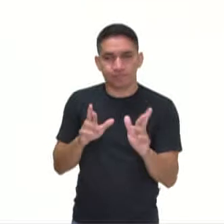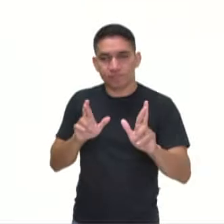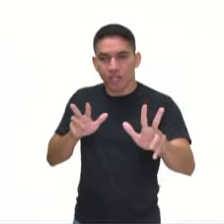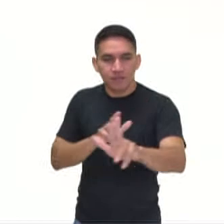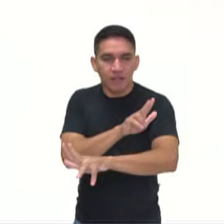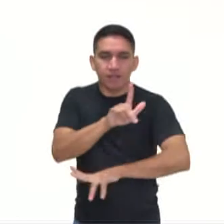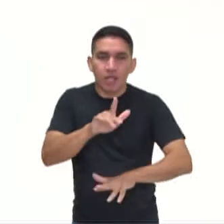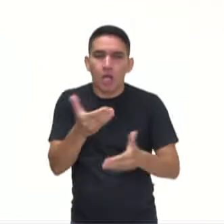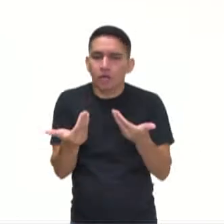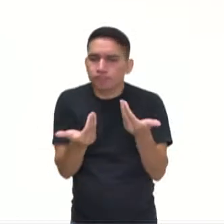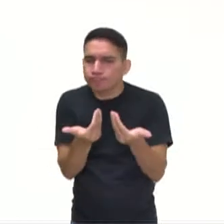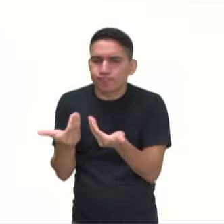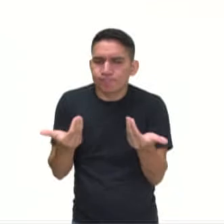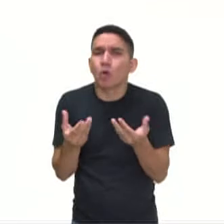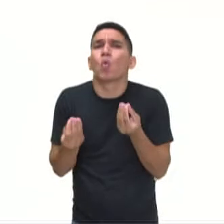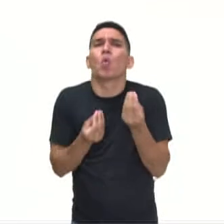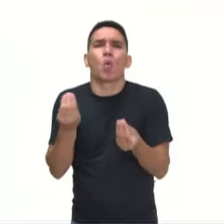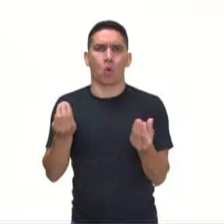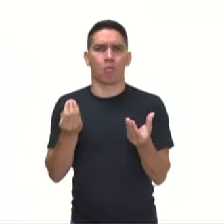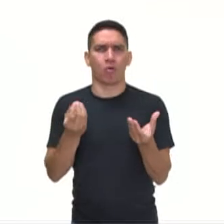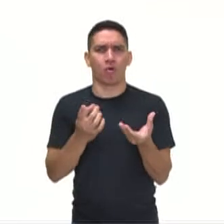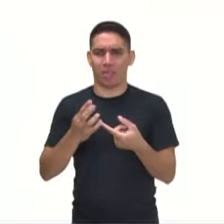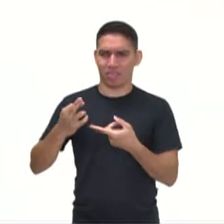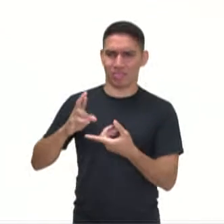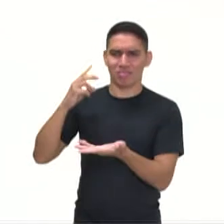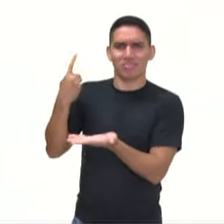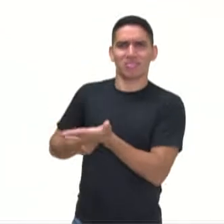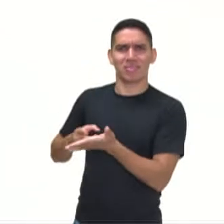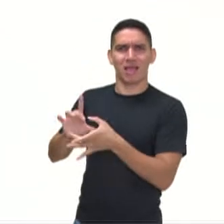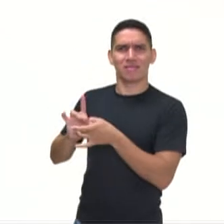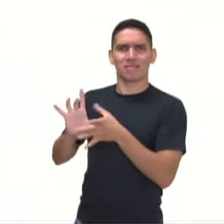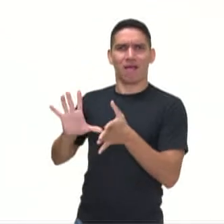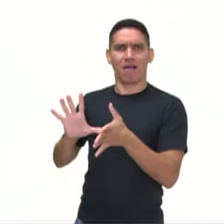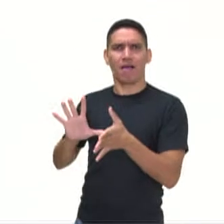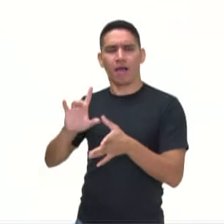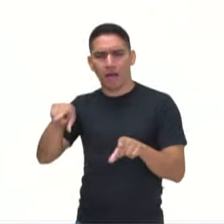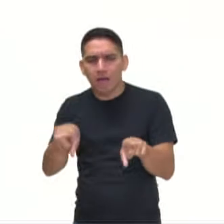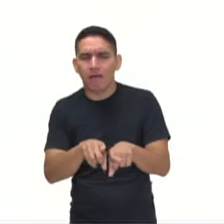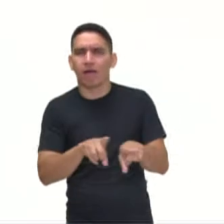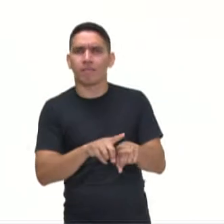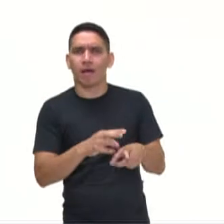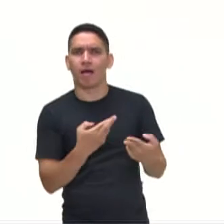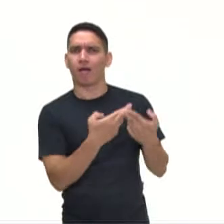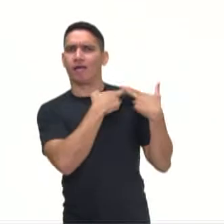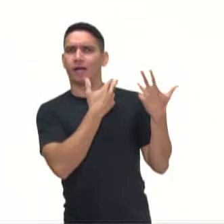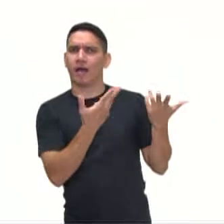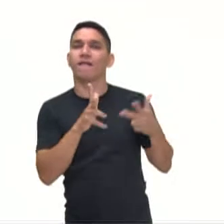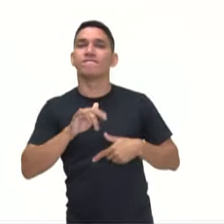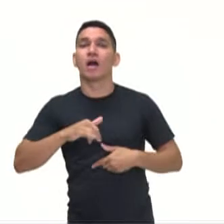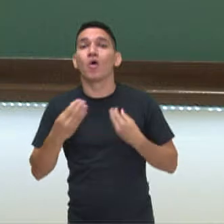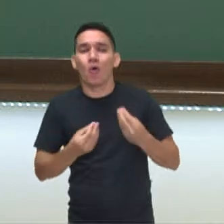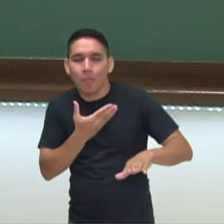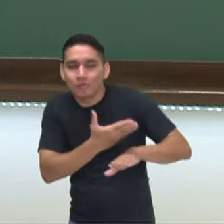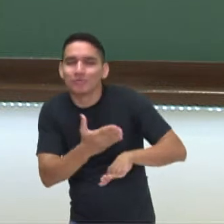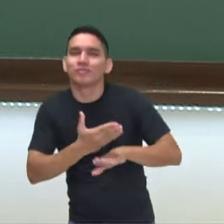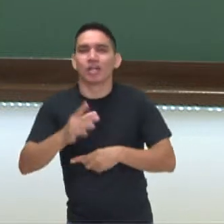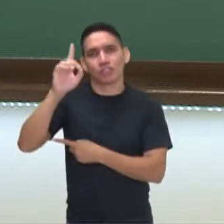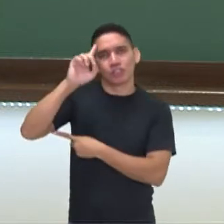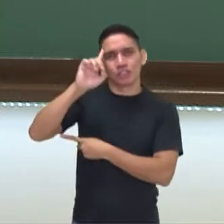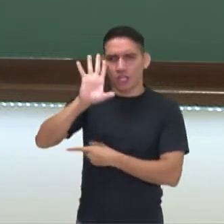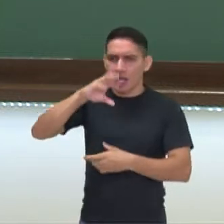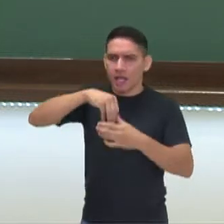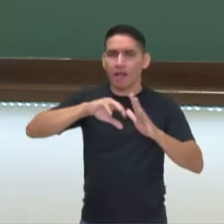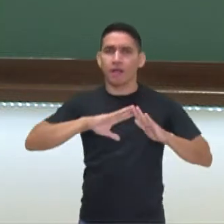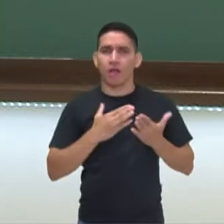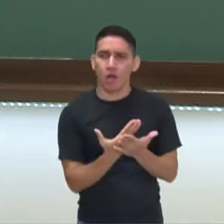entre dever, entre liberdade e a aplicação desses conceitos na nossa vida do dia a dia, na nossa vida dentro da escola, dentro